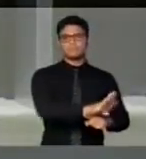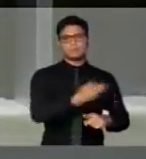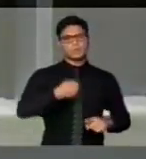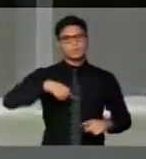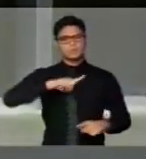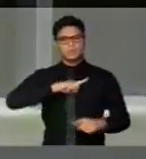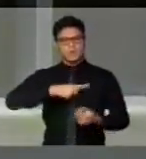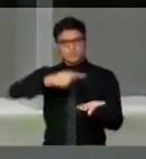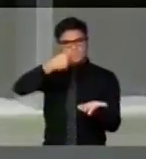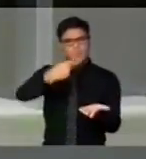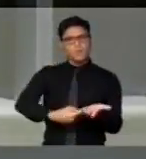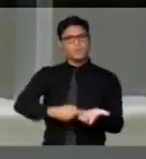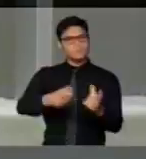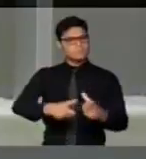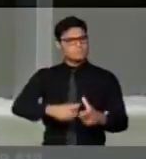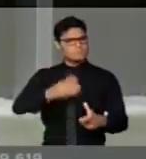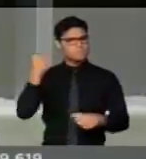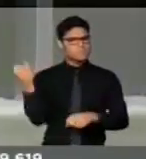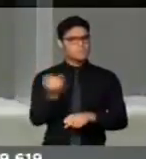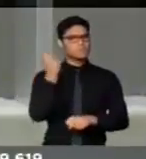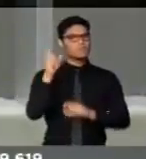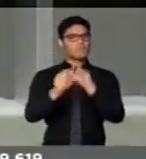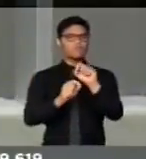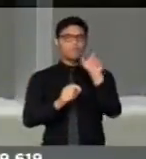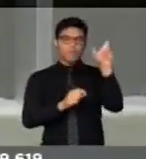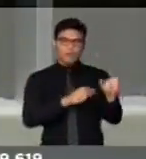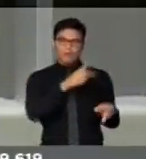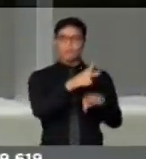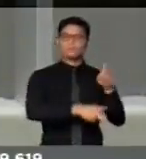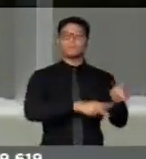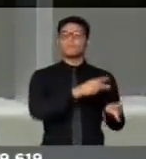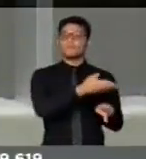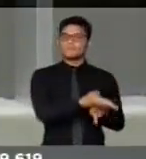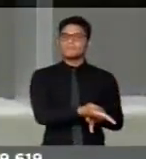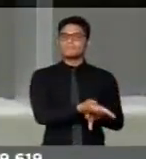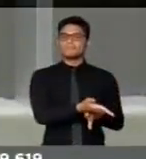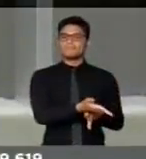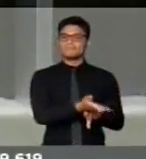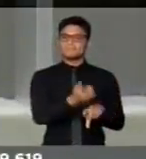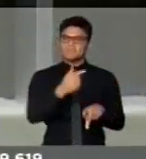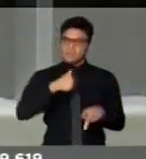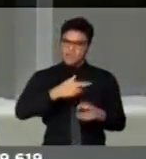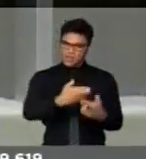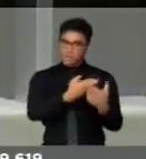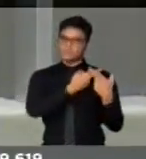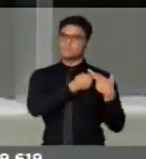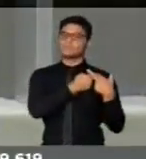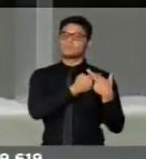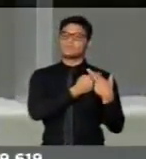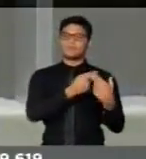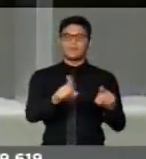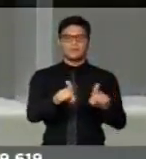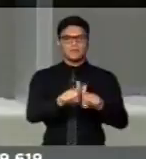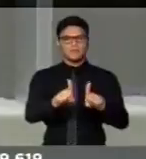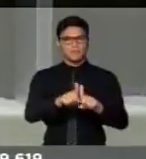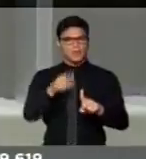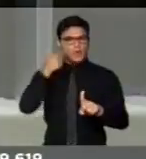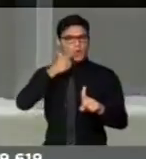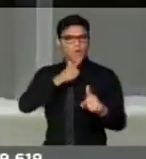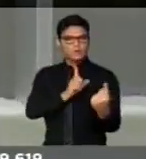maior compromisso deve ser o povo. Isto que nos compele, alcançar metas